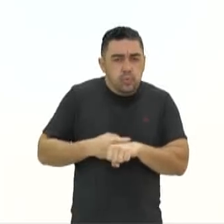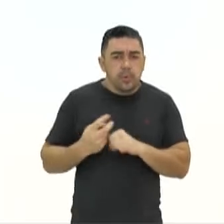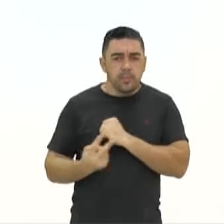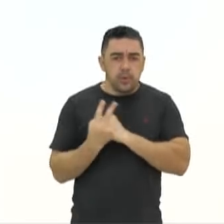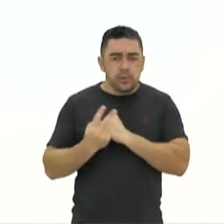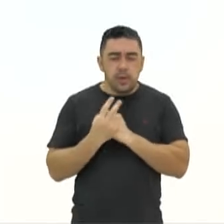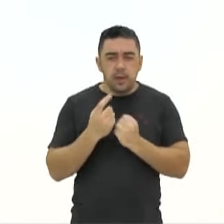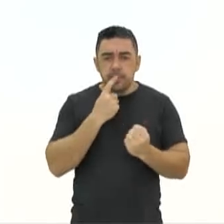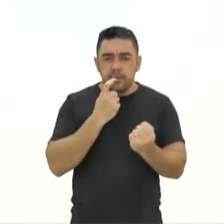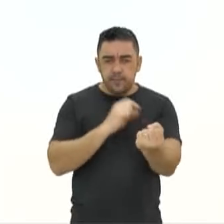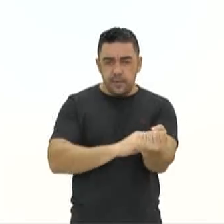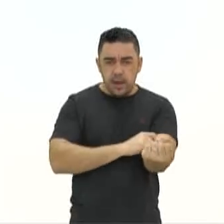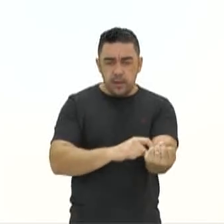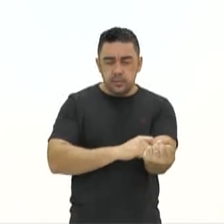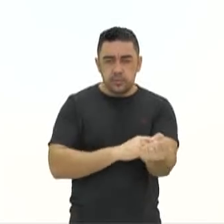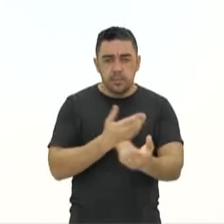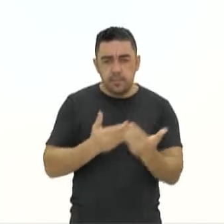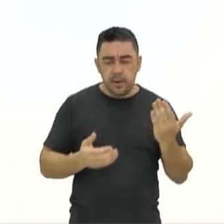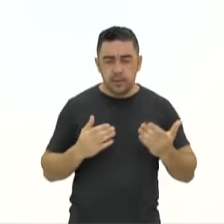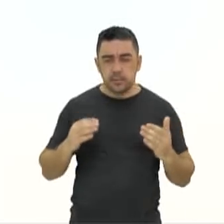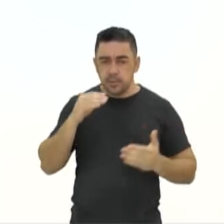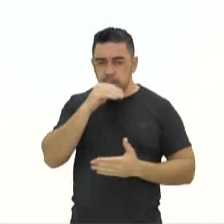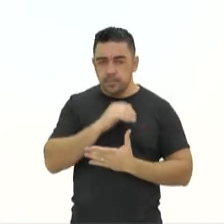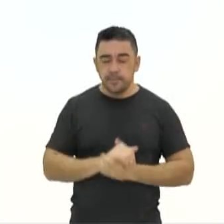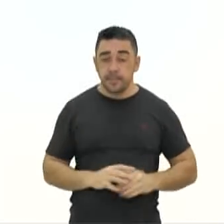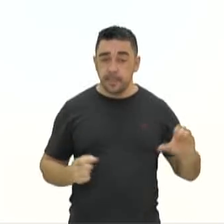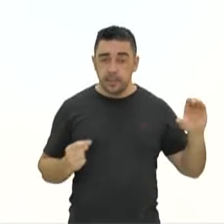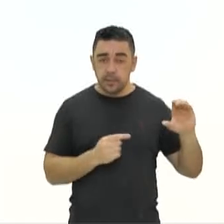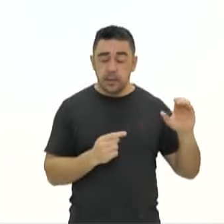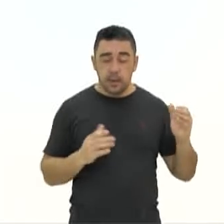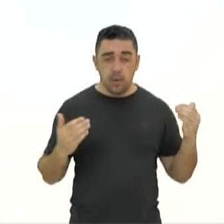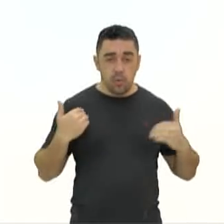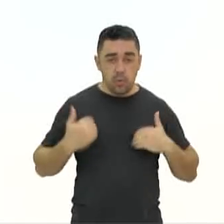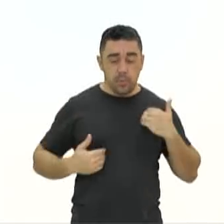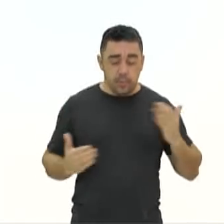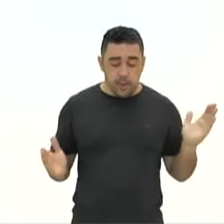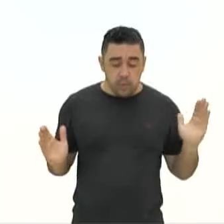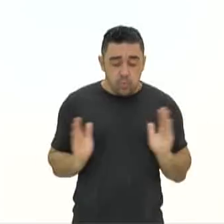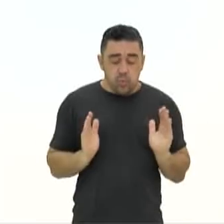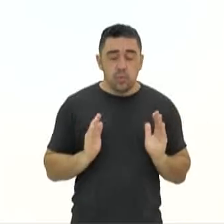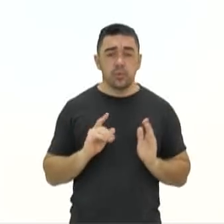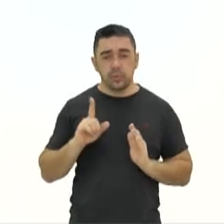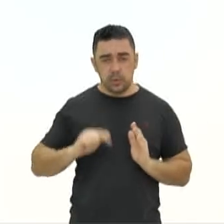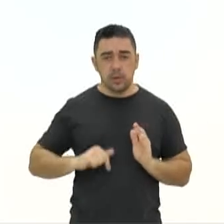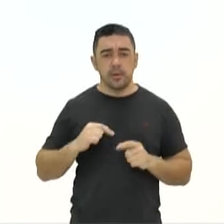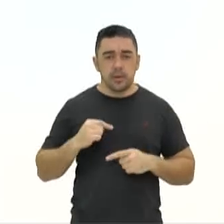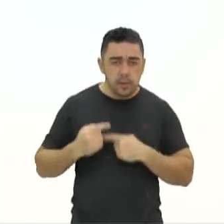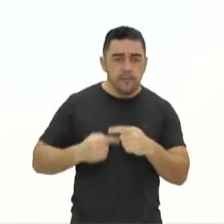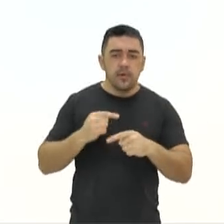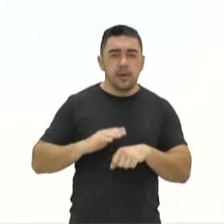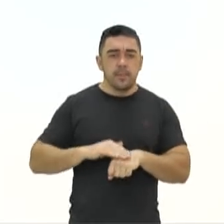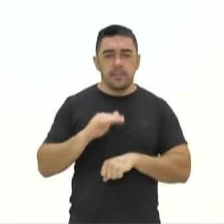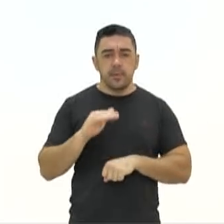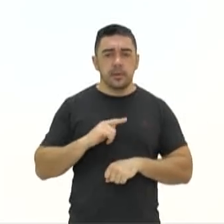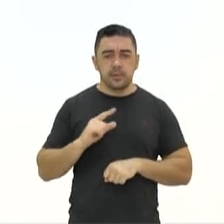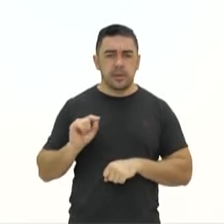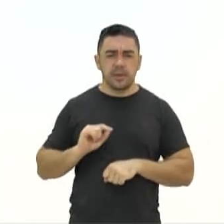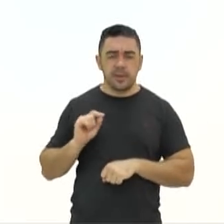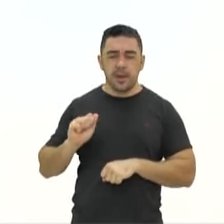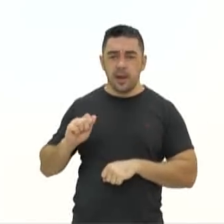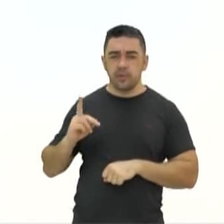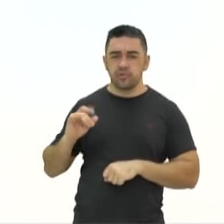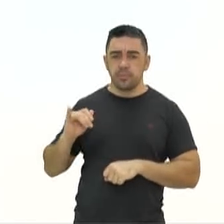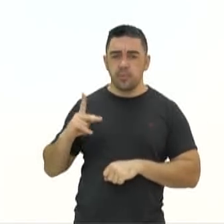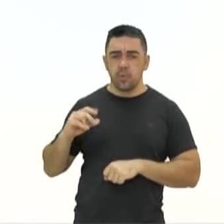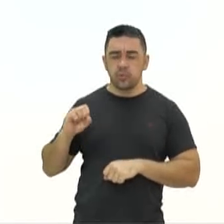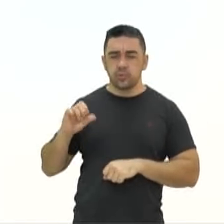sanguíneos contra a perda de calor? Letra C. Membros mais curtos desenvolvem desenvolvem mais panículo adiposo, sendo